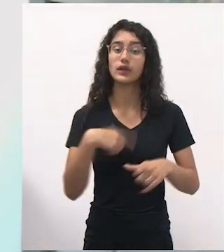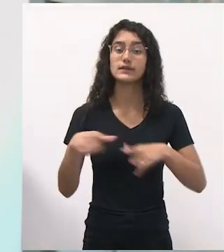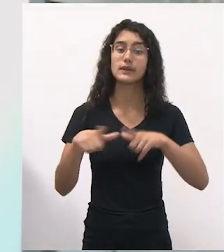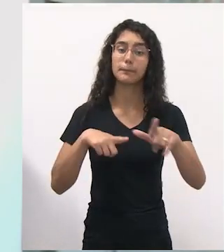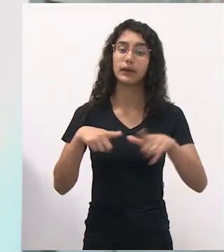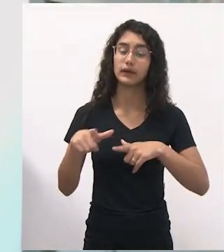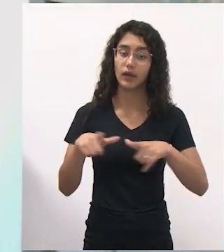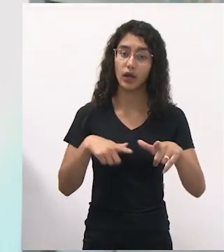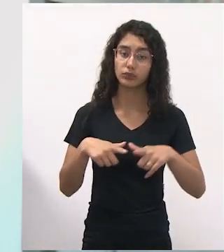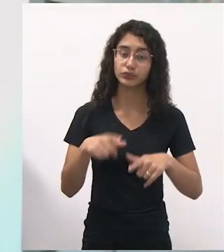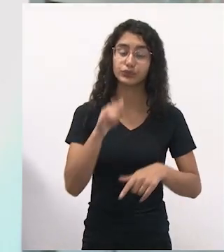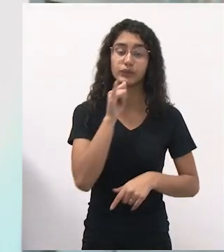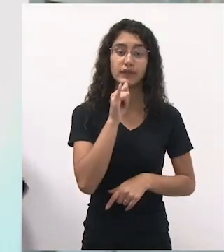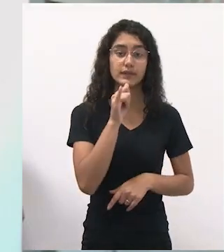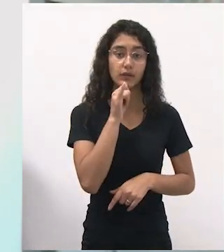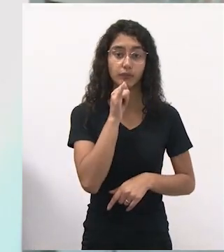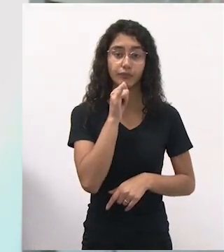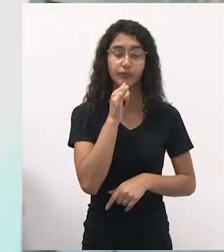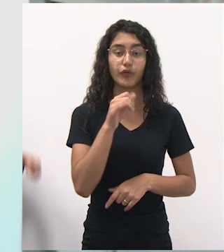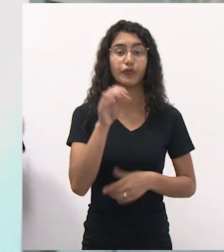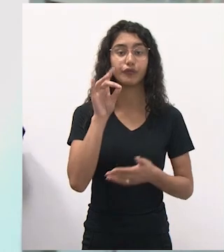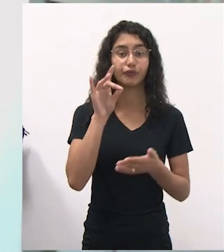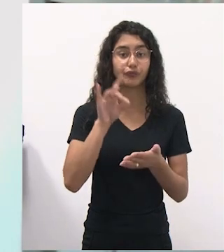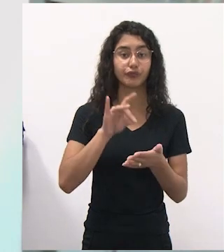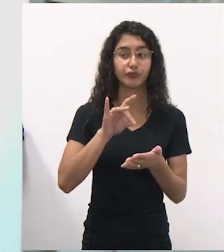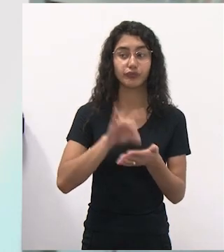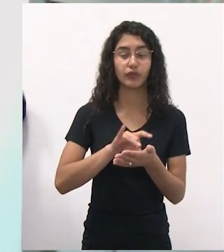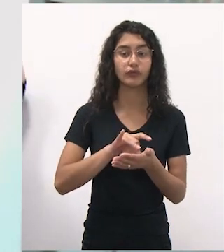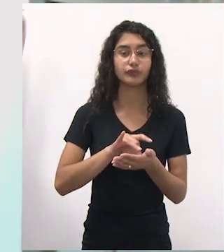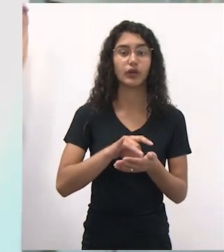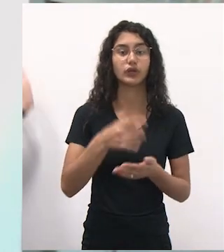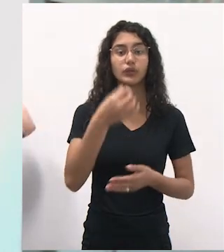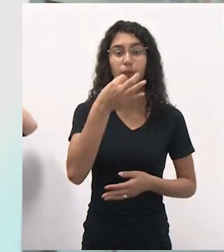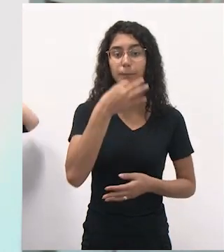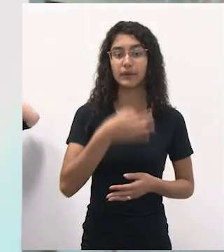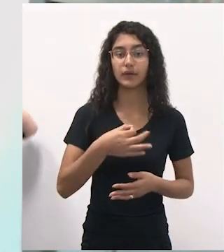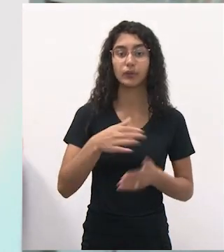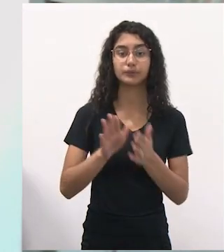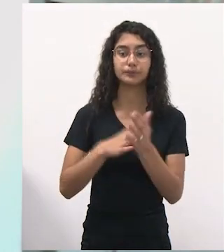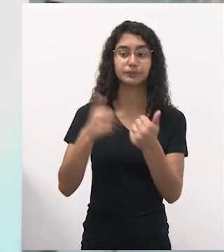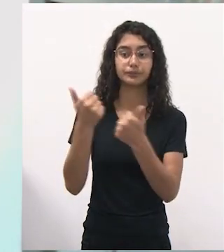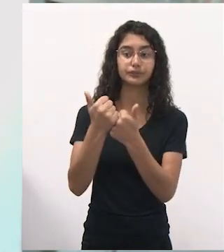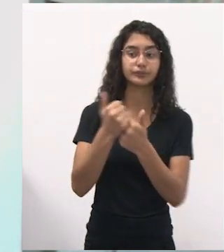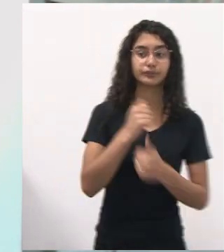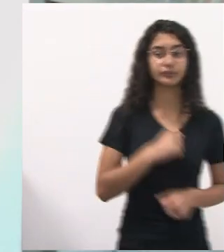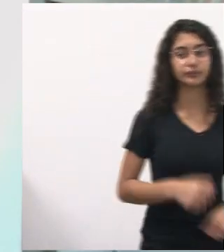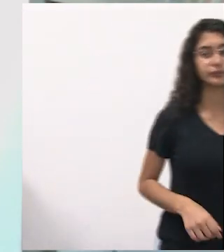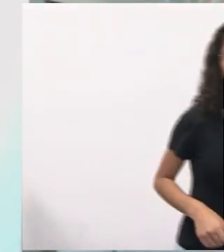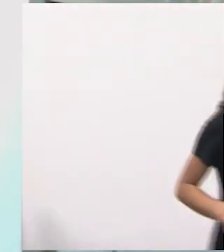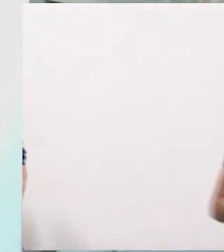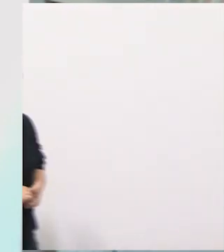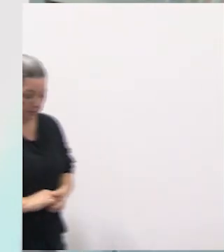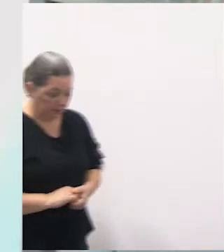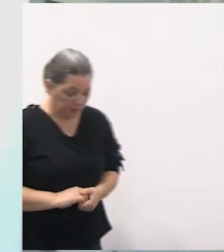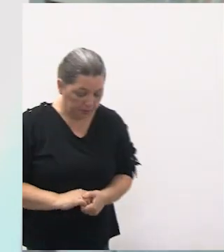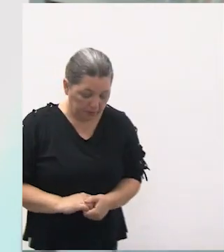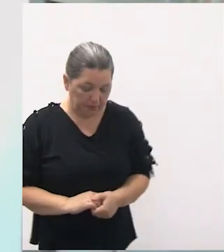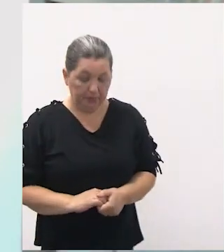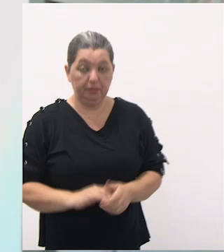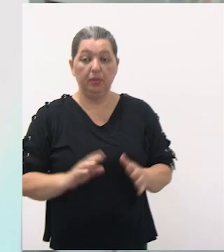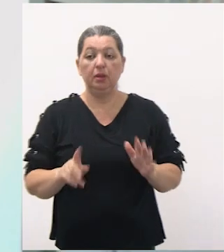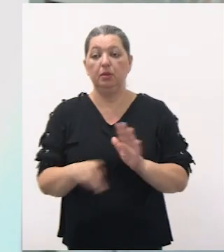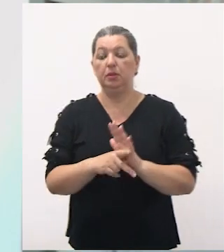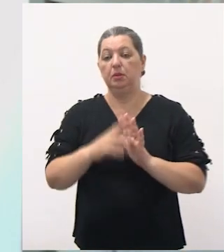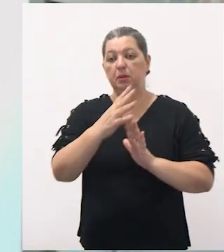aqui no exemplo foi fato e opinião. A gente trouxe um único modelo de fato e opinião para mostrar onde ele conversa com o currículo. Mas a matriz